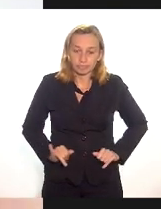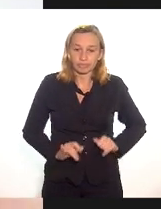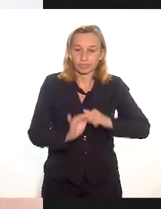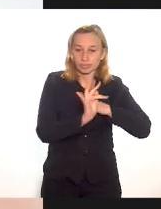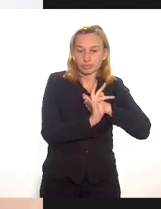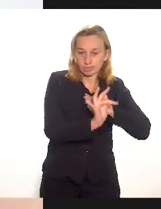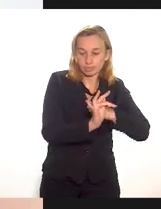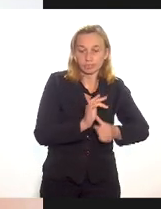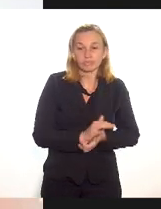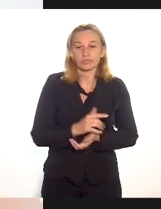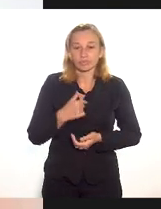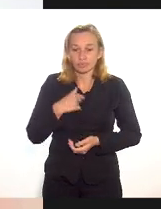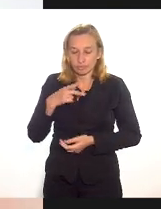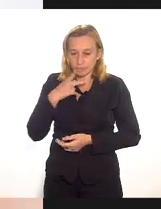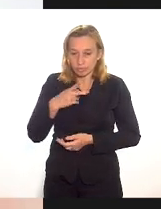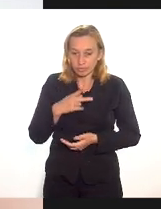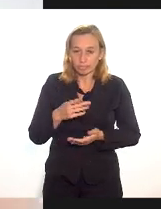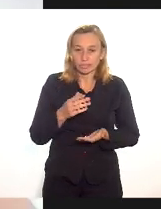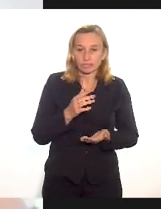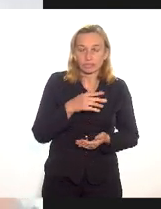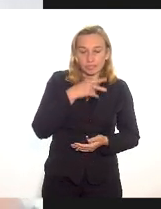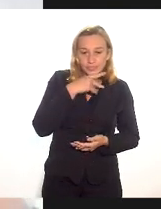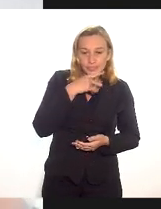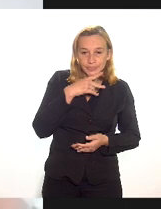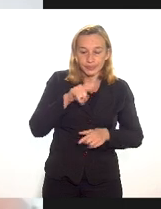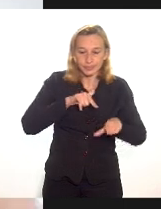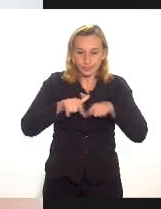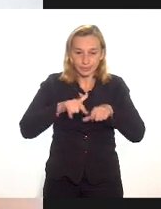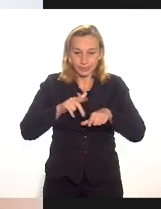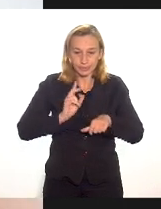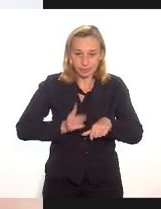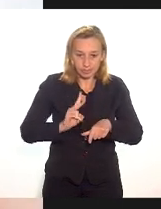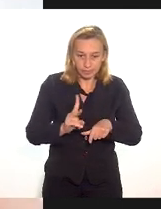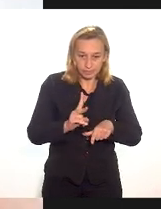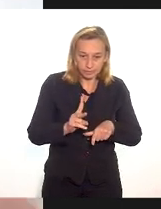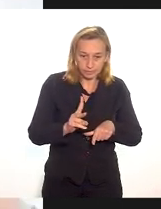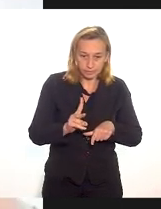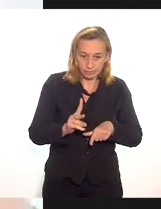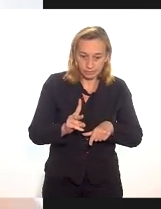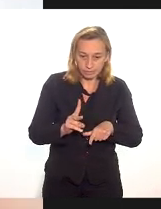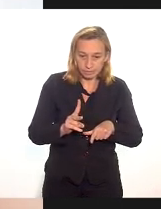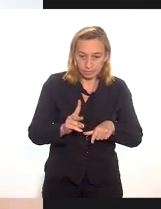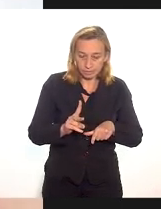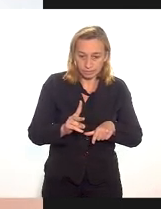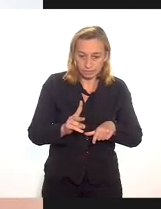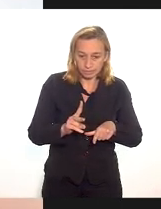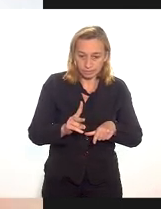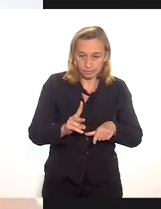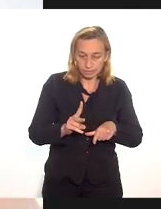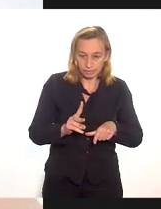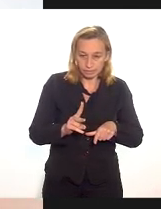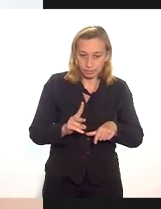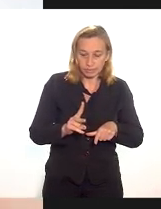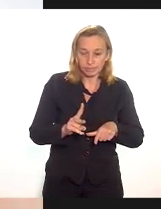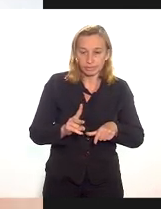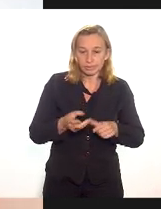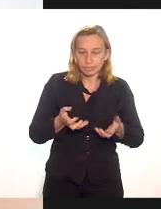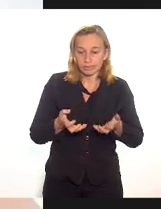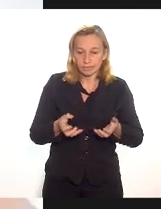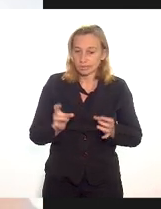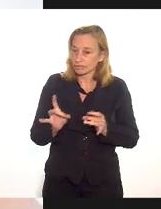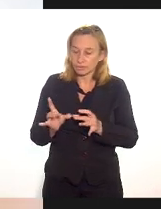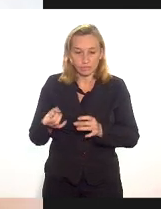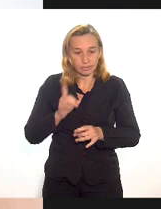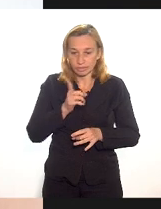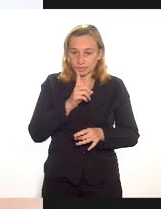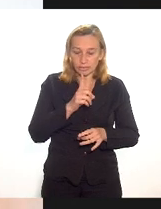início da minha fala, disse que o Partido dos Trabalhadores sempre foi a favor da privatização, foi um erro do verbo. O Partido dos Trabalhadores, aqui